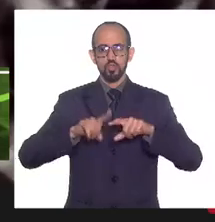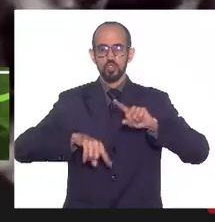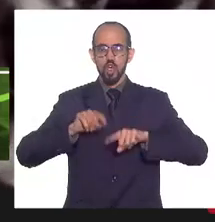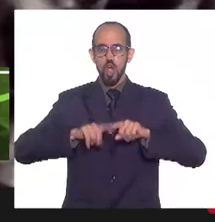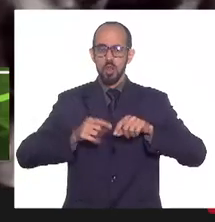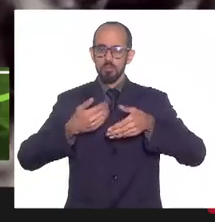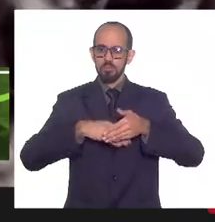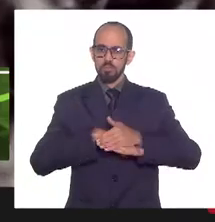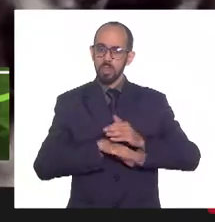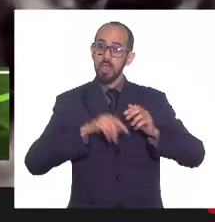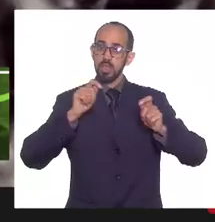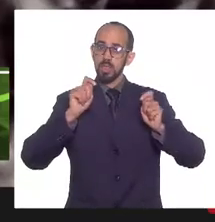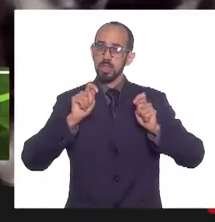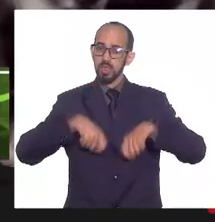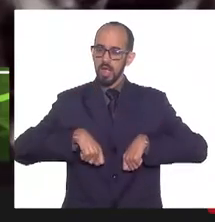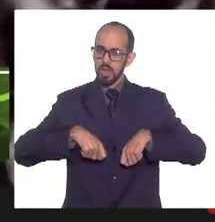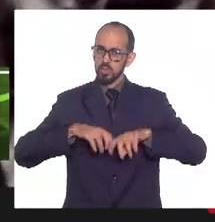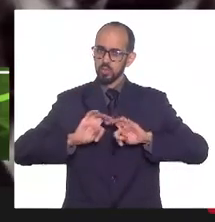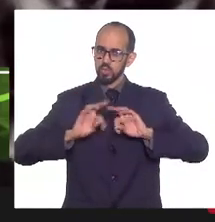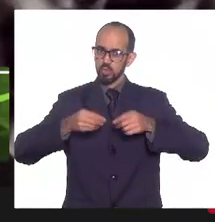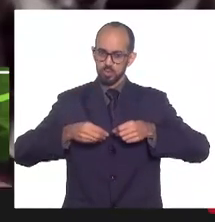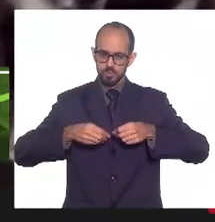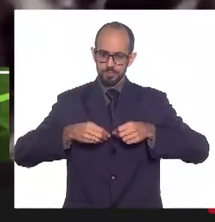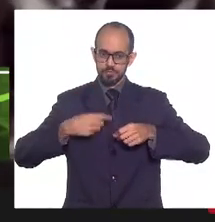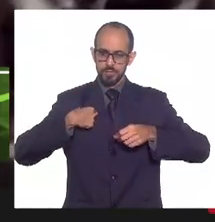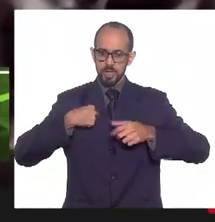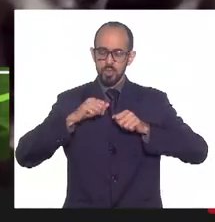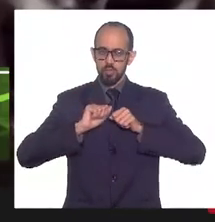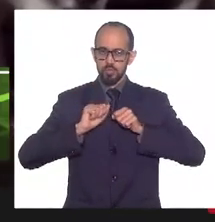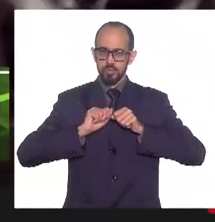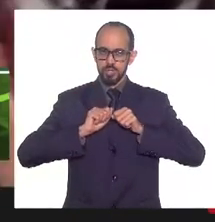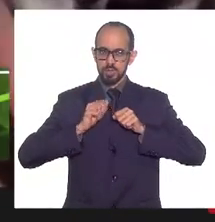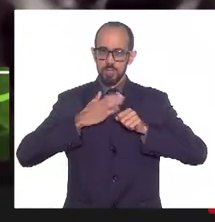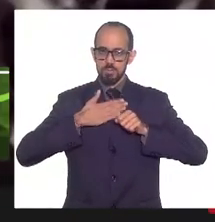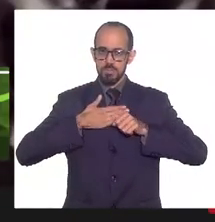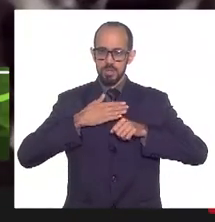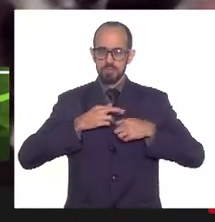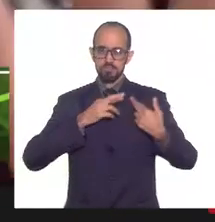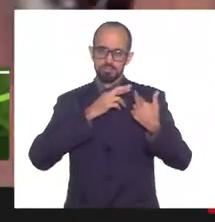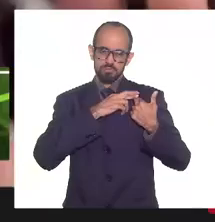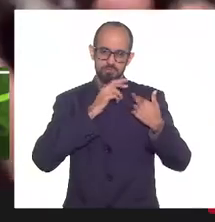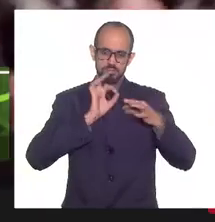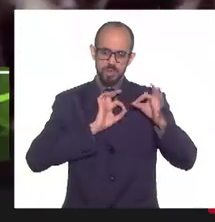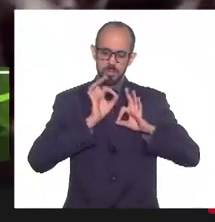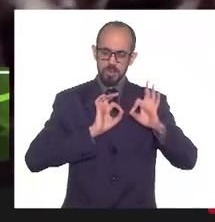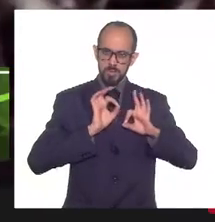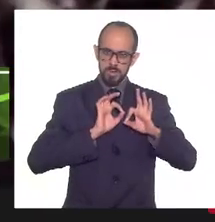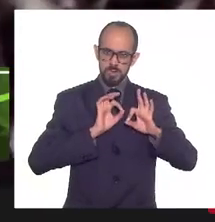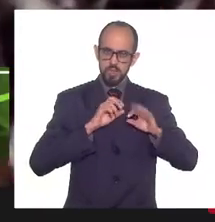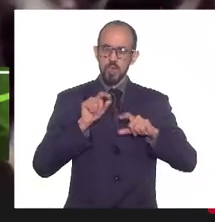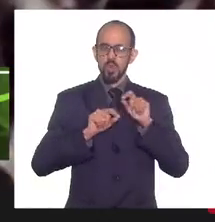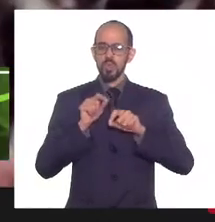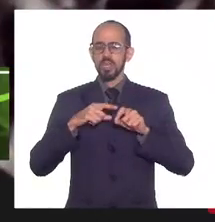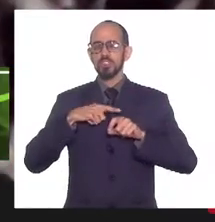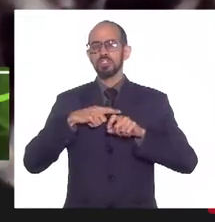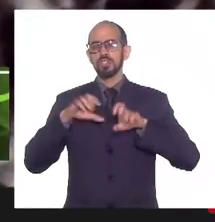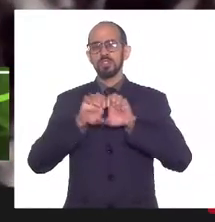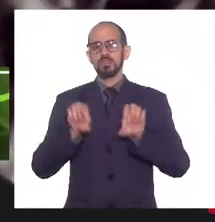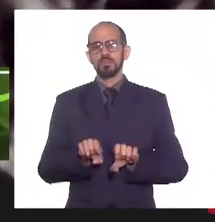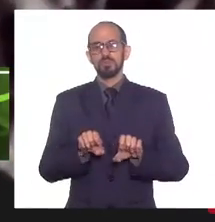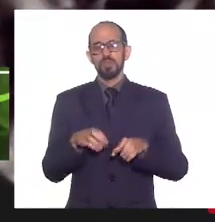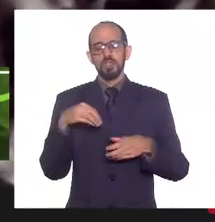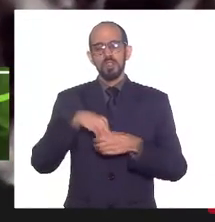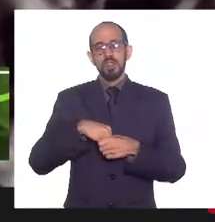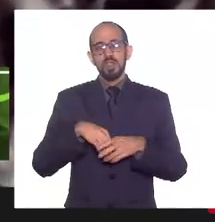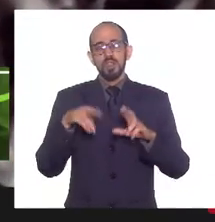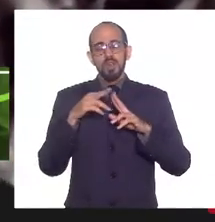complexo multicultural e eu fiz aqui o dever de casa para ver o que a gente tem de infraestrutura instalada de cultura na UFRJ